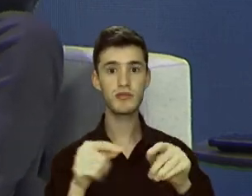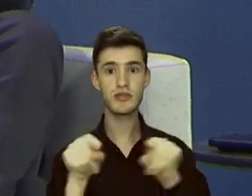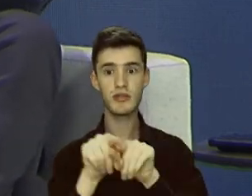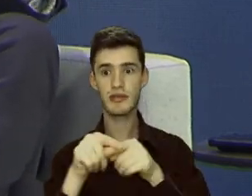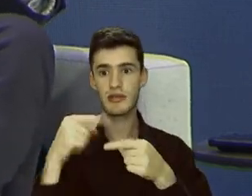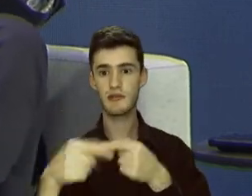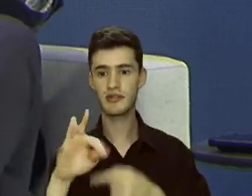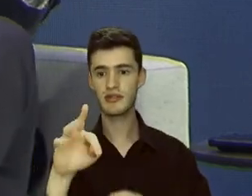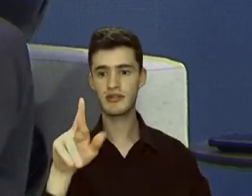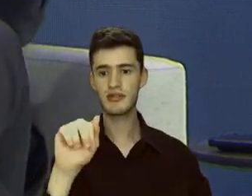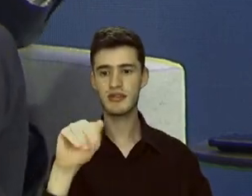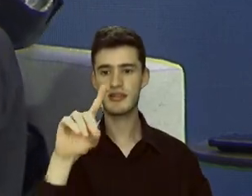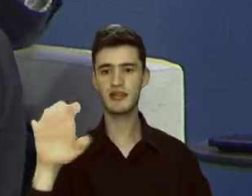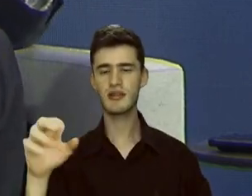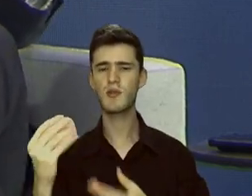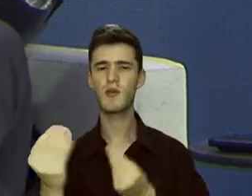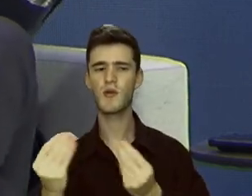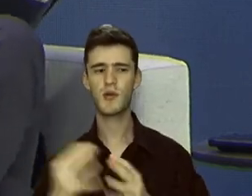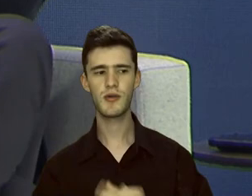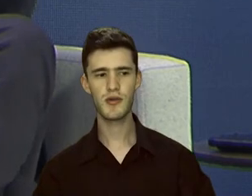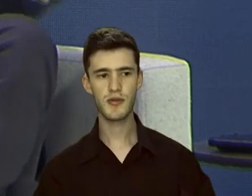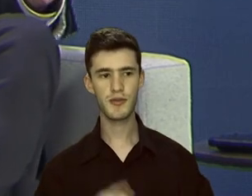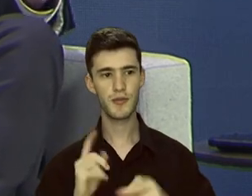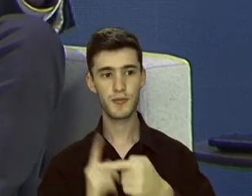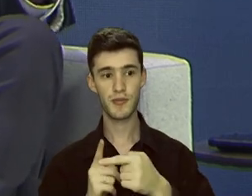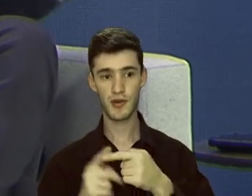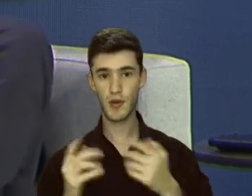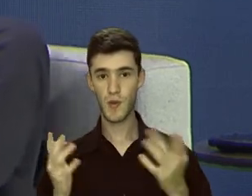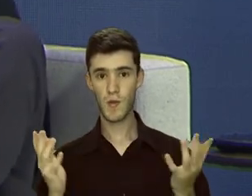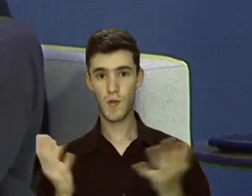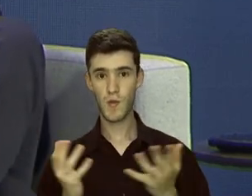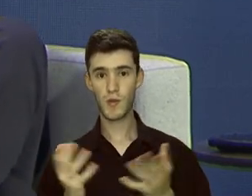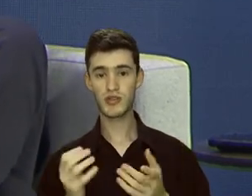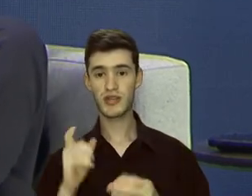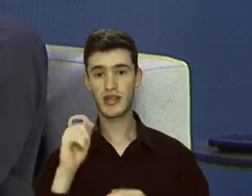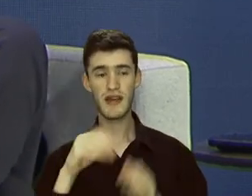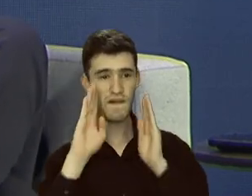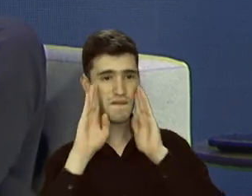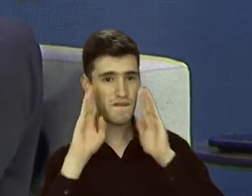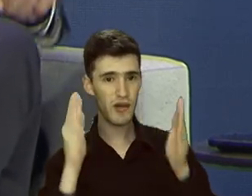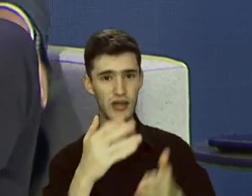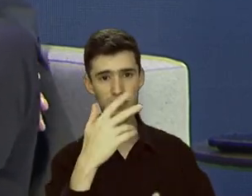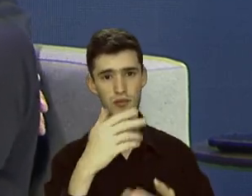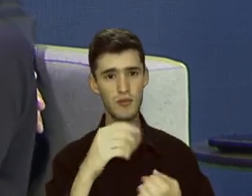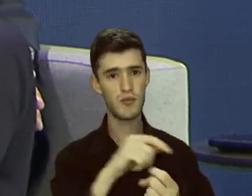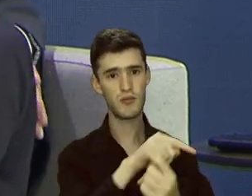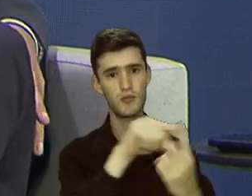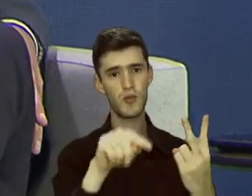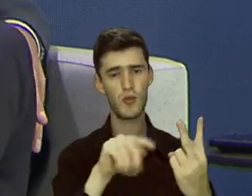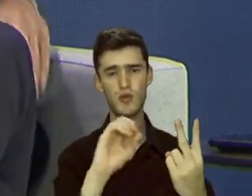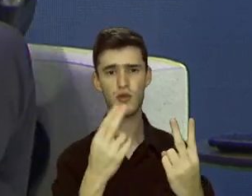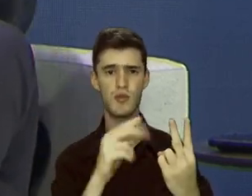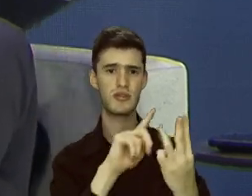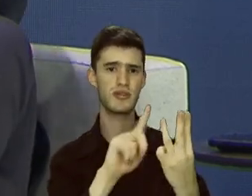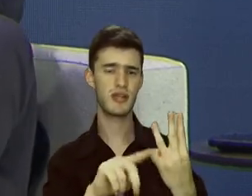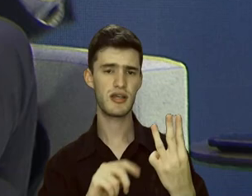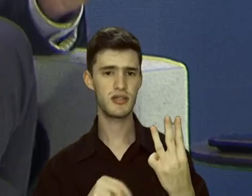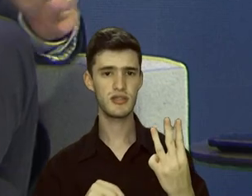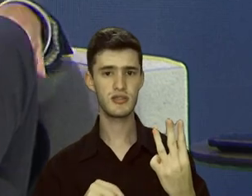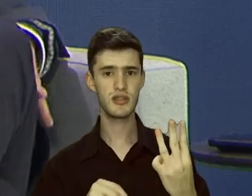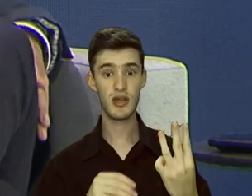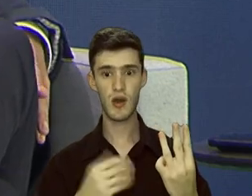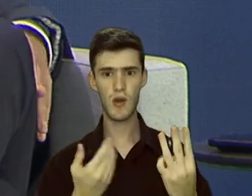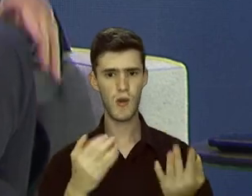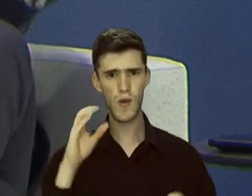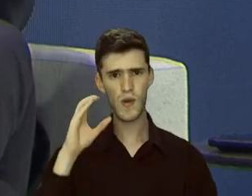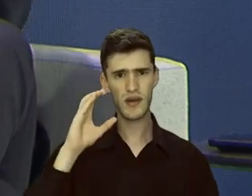grande parte dessa validação tá centrada em dois três players né assim quem vai validar o crédito de carbono na agricultura ainda se